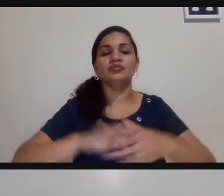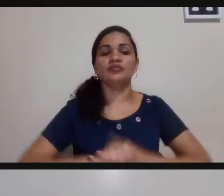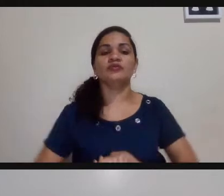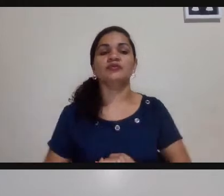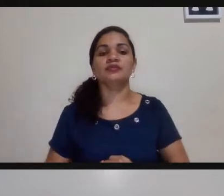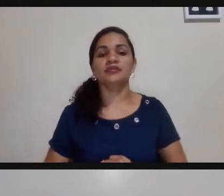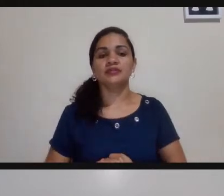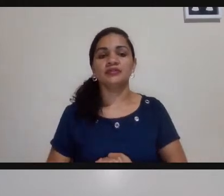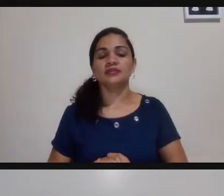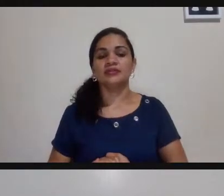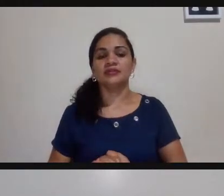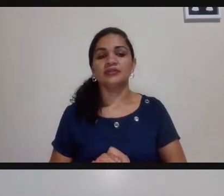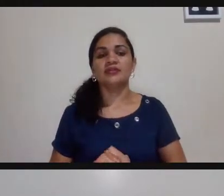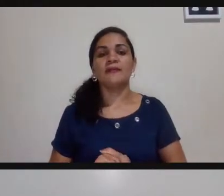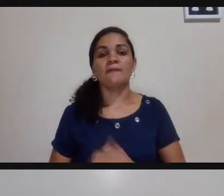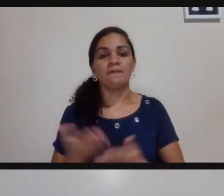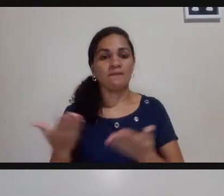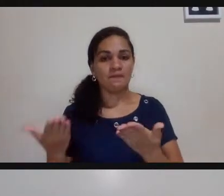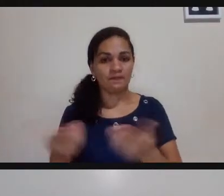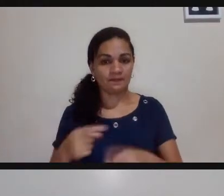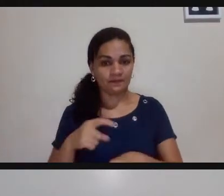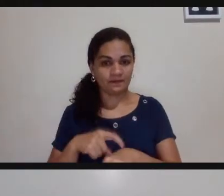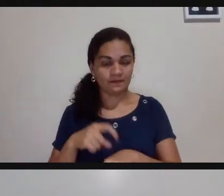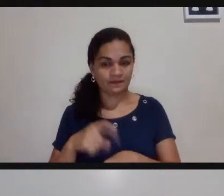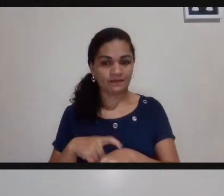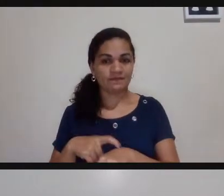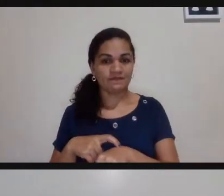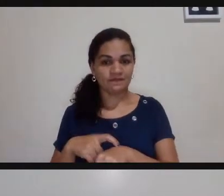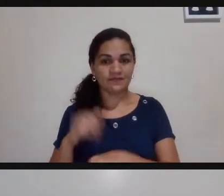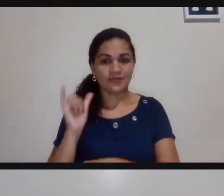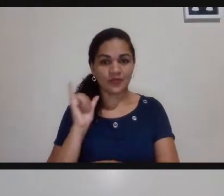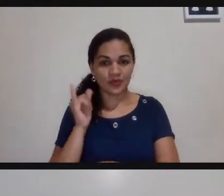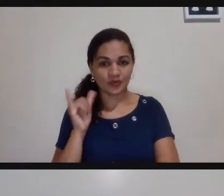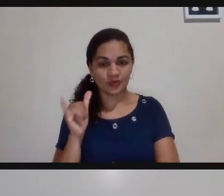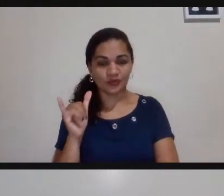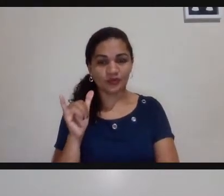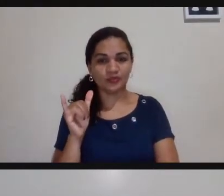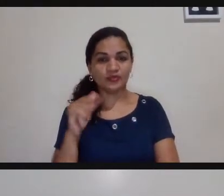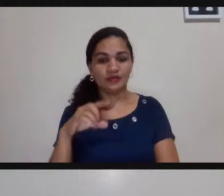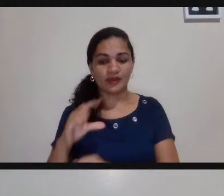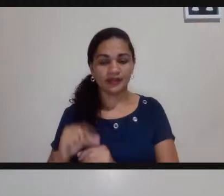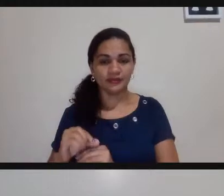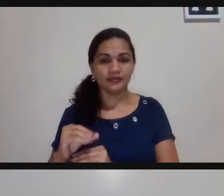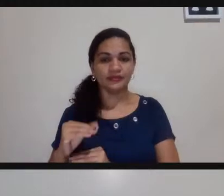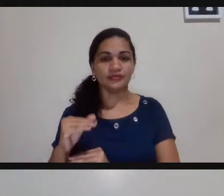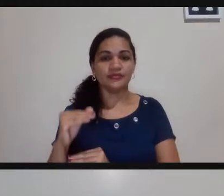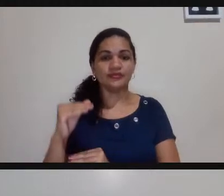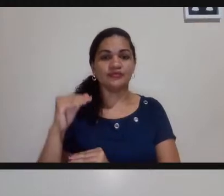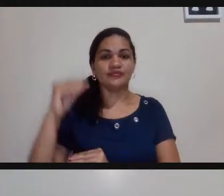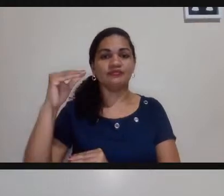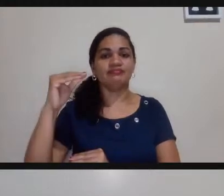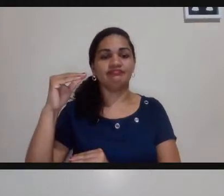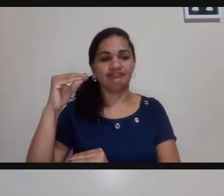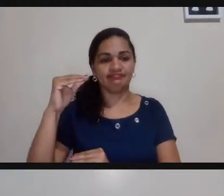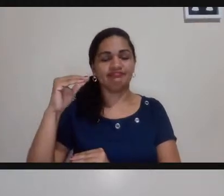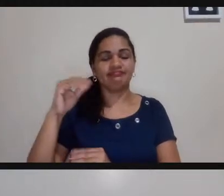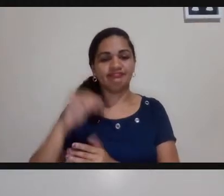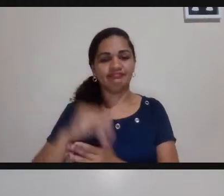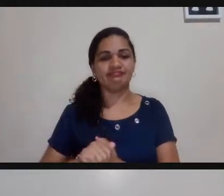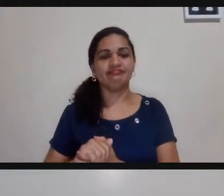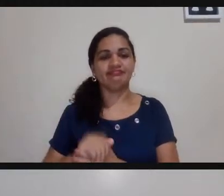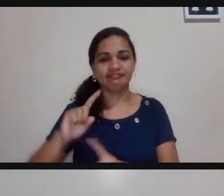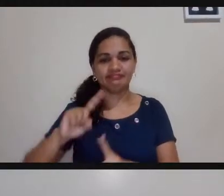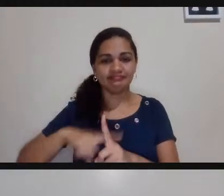agora a gente vai ter se aumento Prim quem está falando desse novo aumento agora eu principalmente porque é quando eu falei da matriz energética